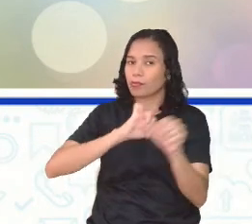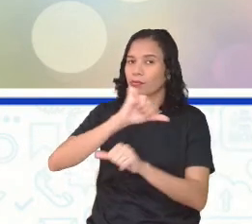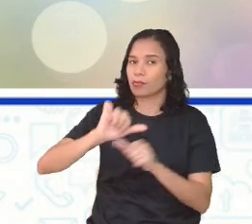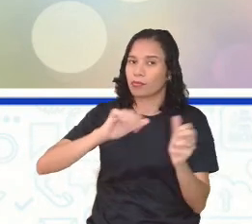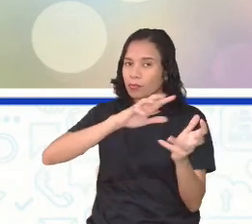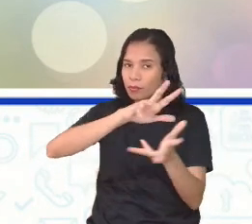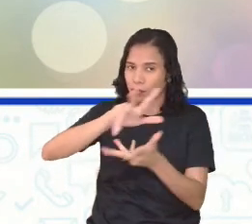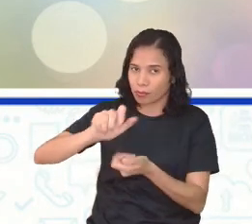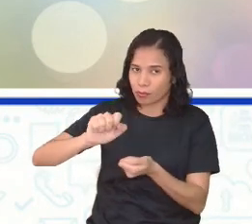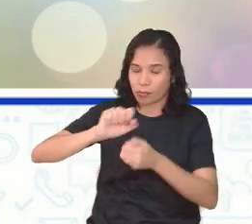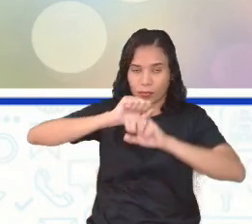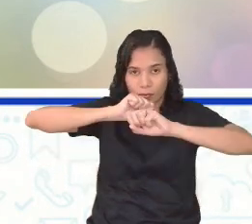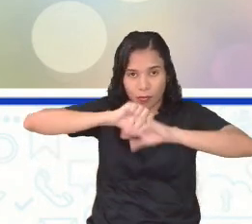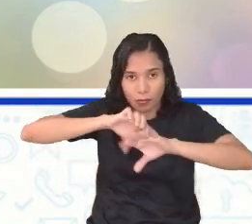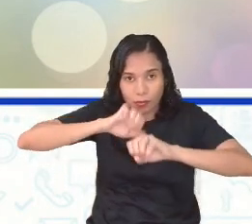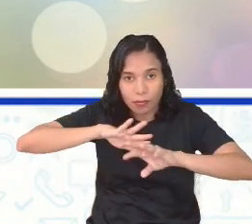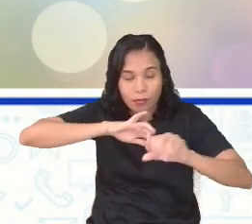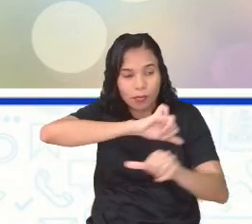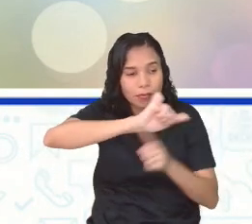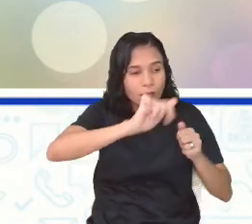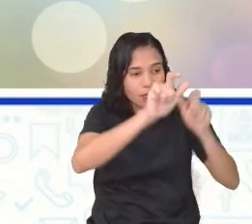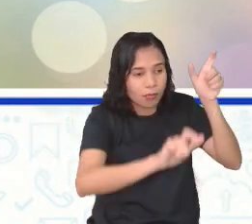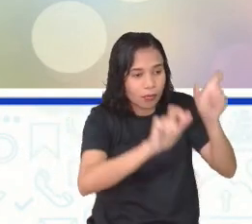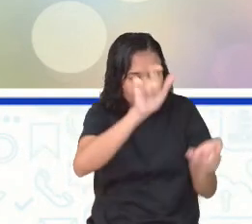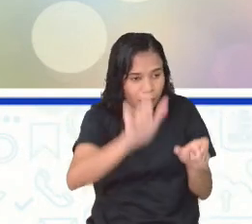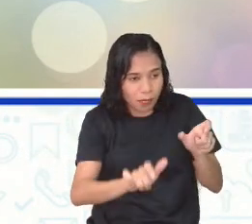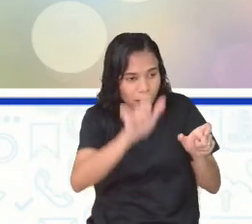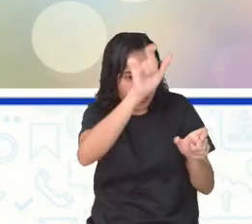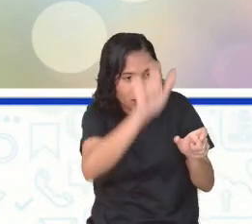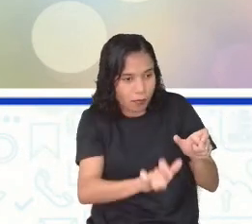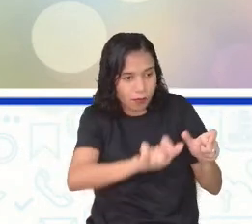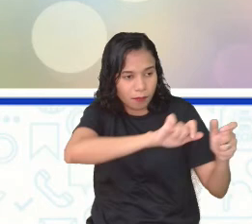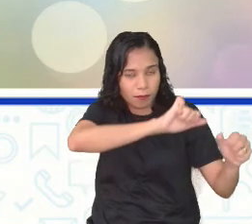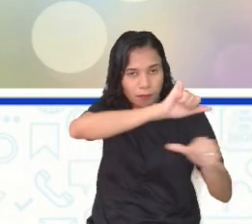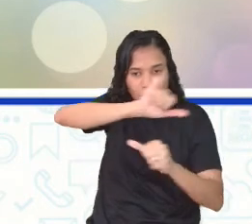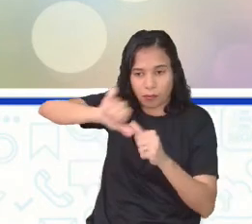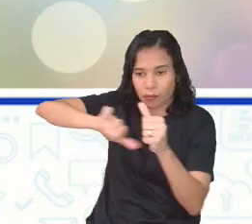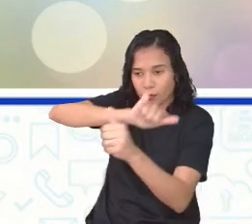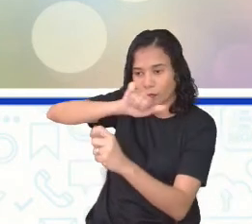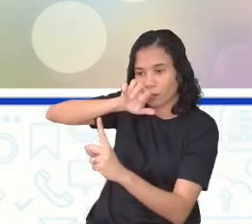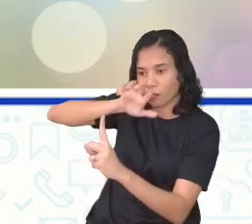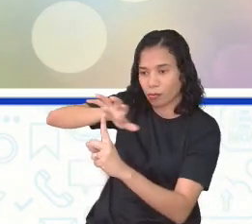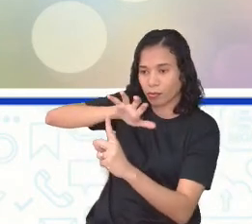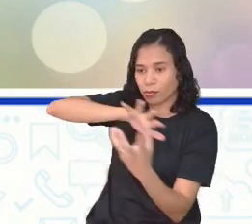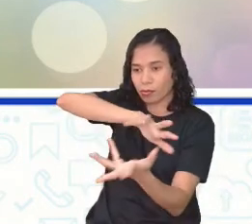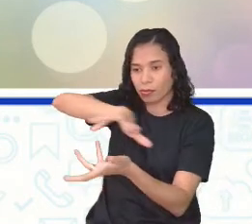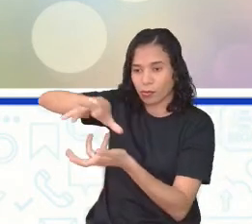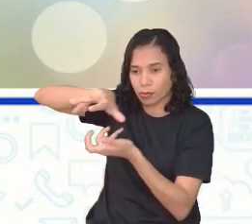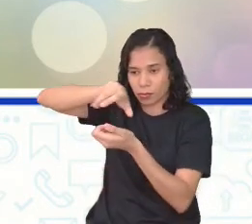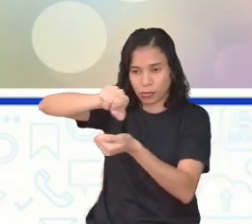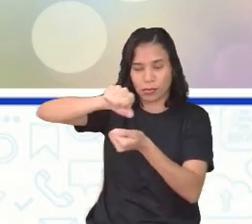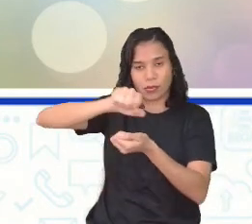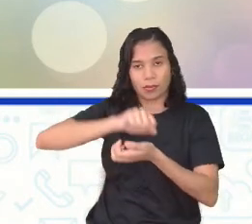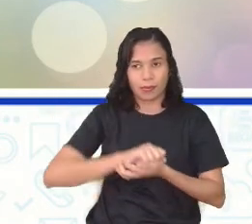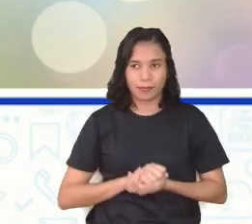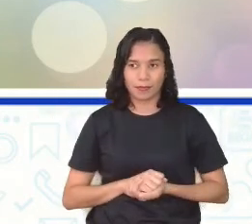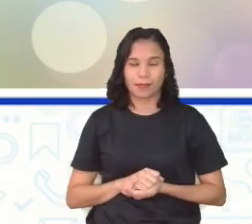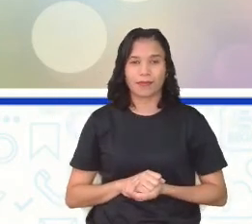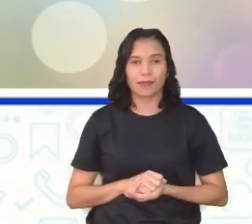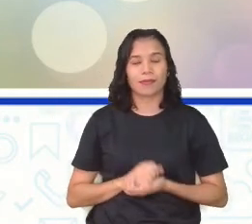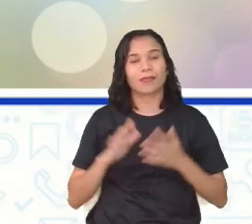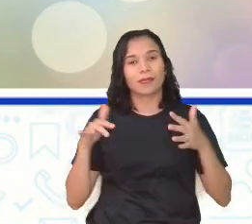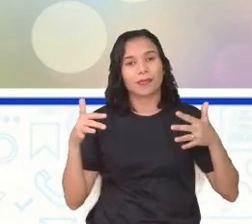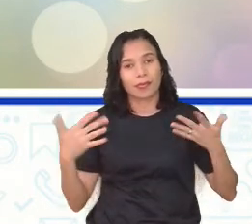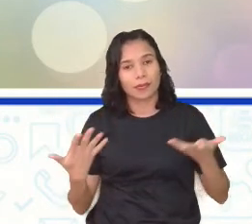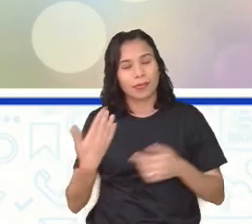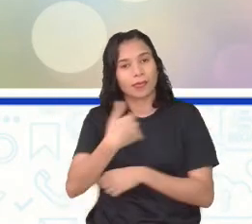o mundo. A educação transforma as pessoas e as pessoas transformam o mundo.